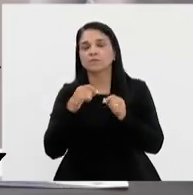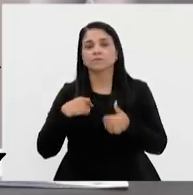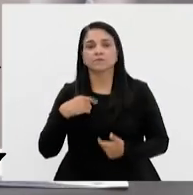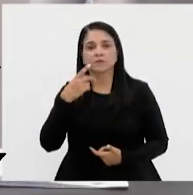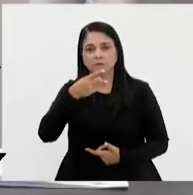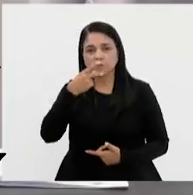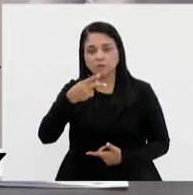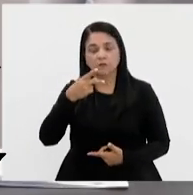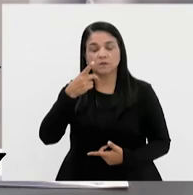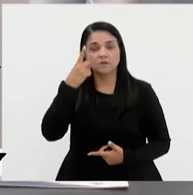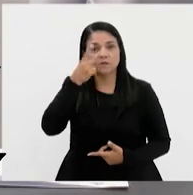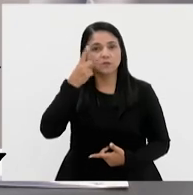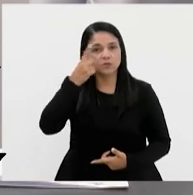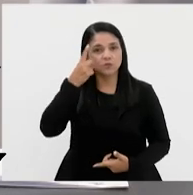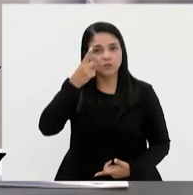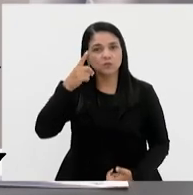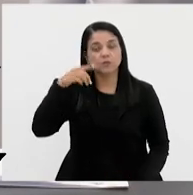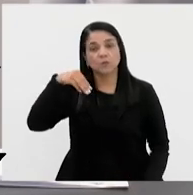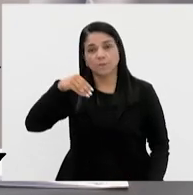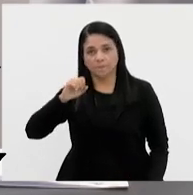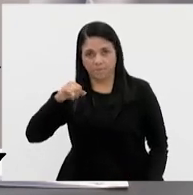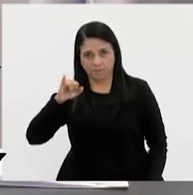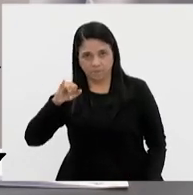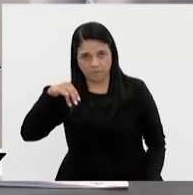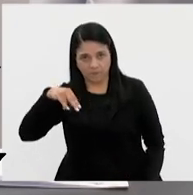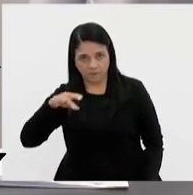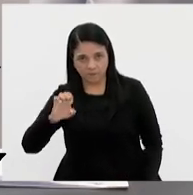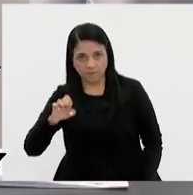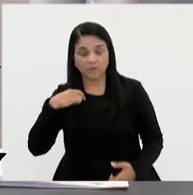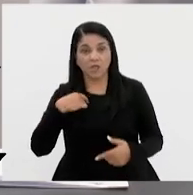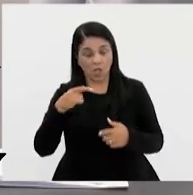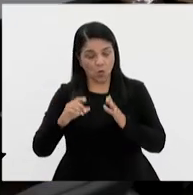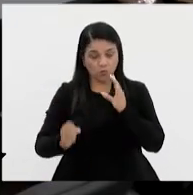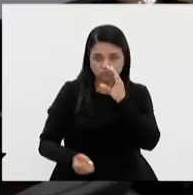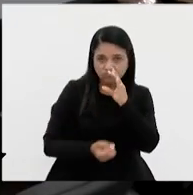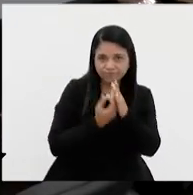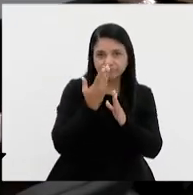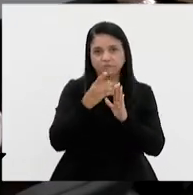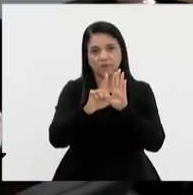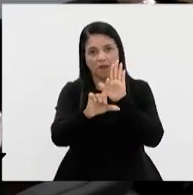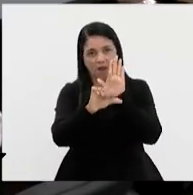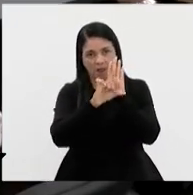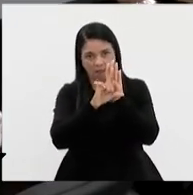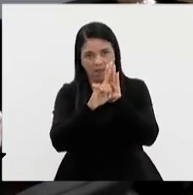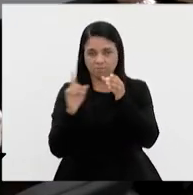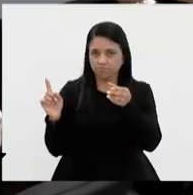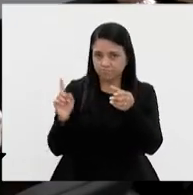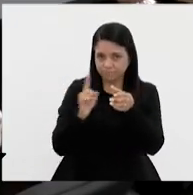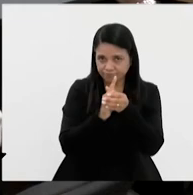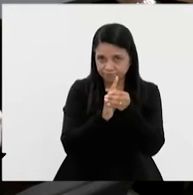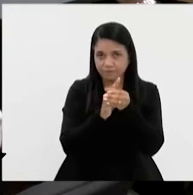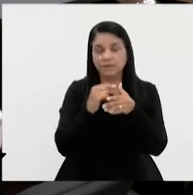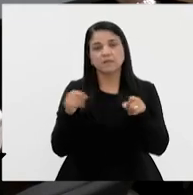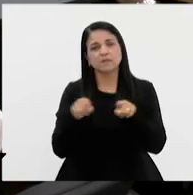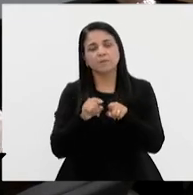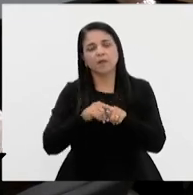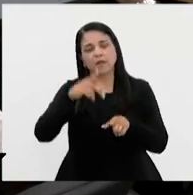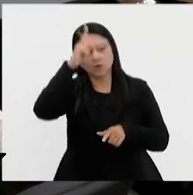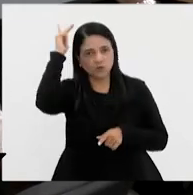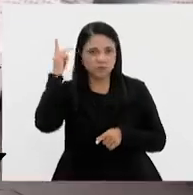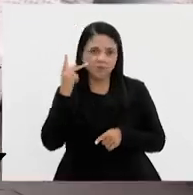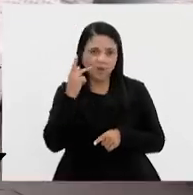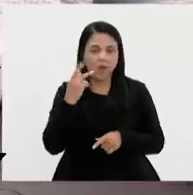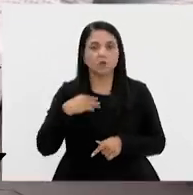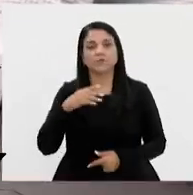Mink. Presidente, eu sou coautor de uma lei, deputado Luiz Paulo também, deputado Azeitão e o